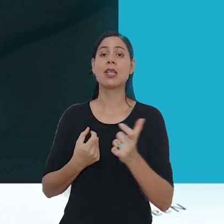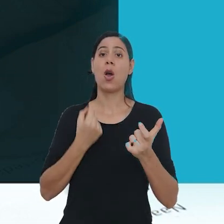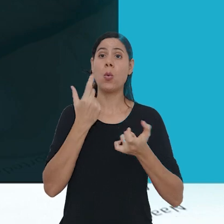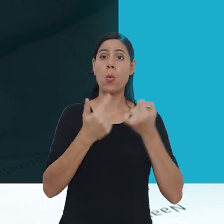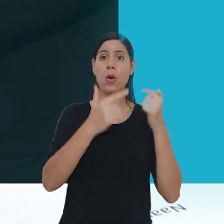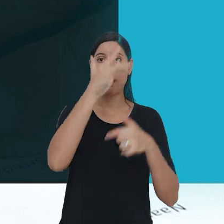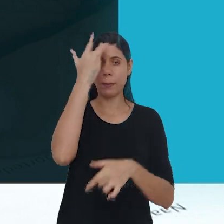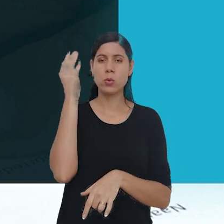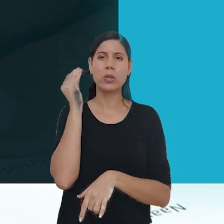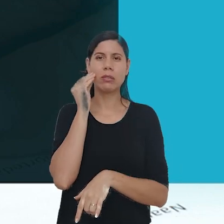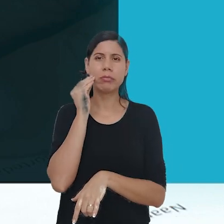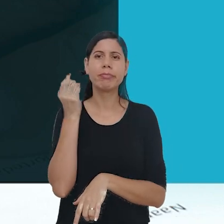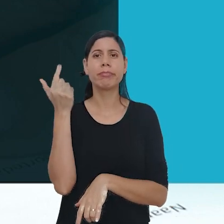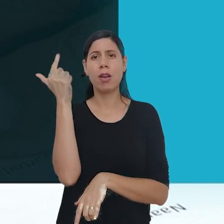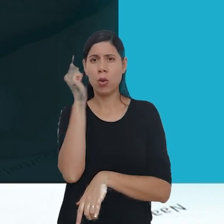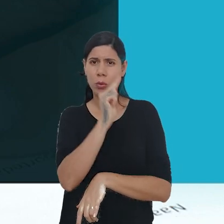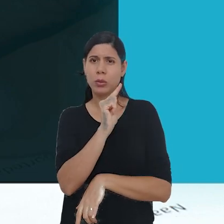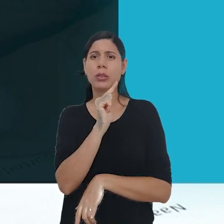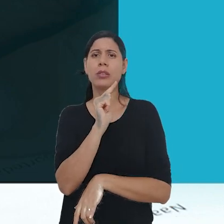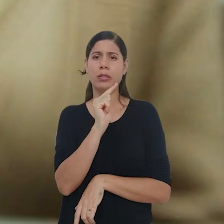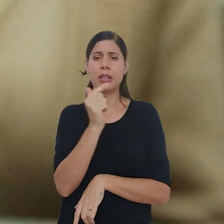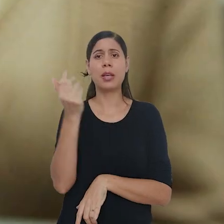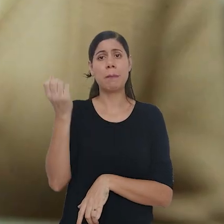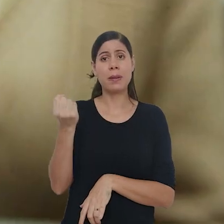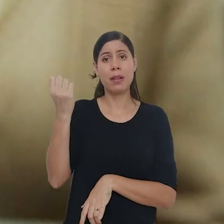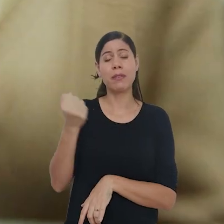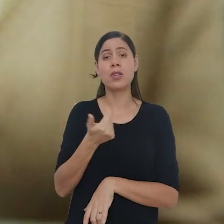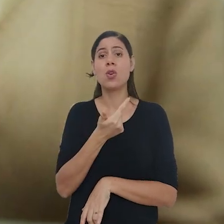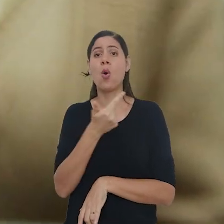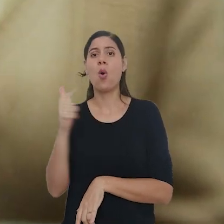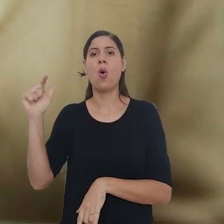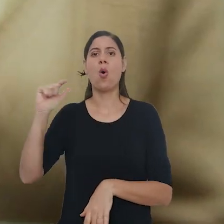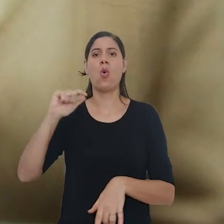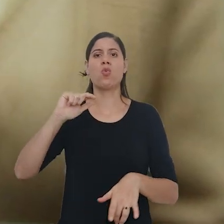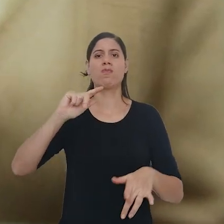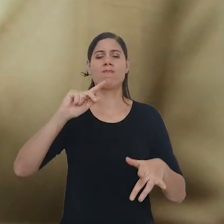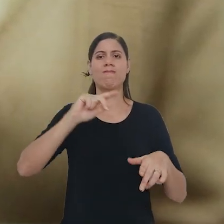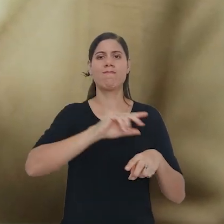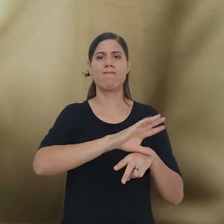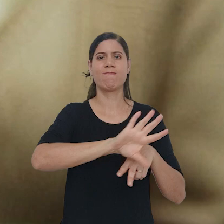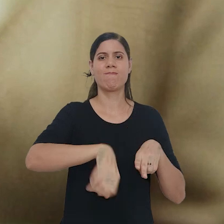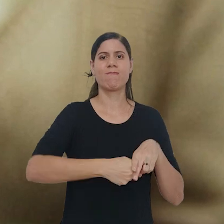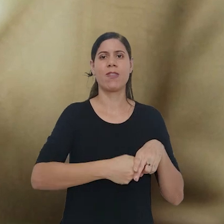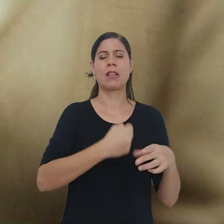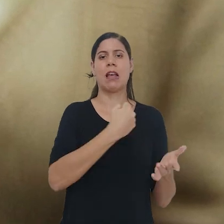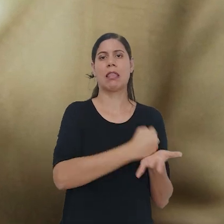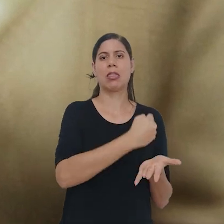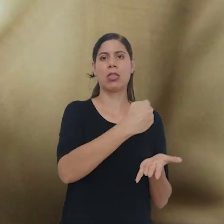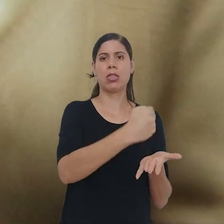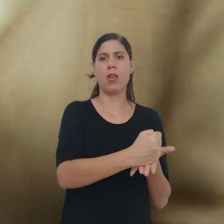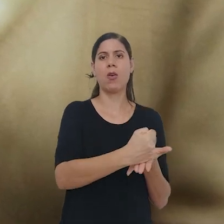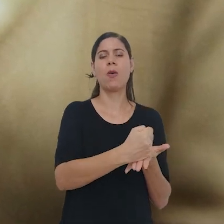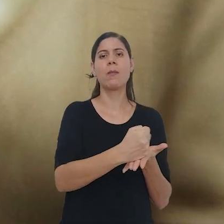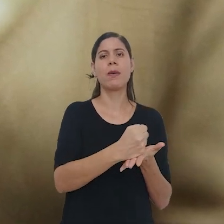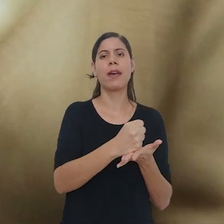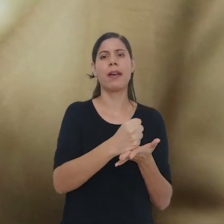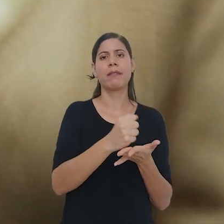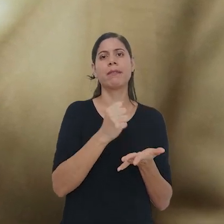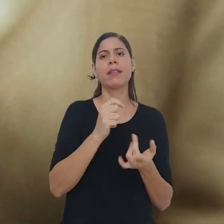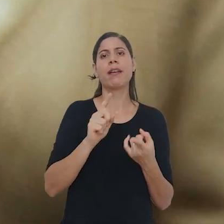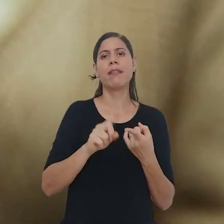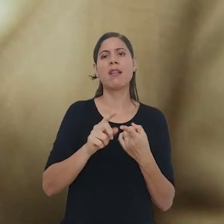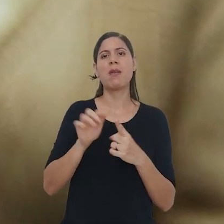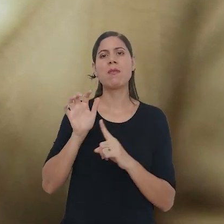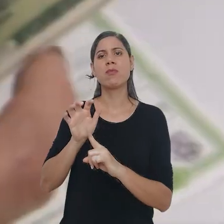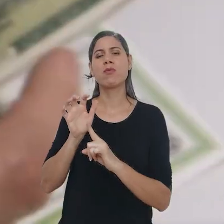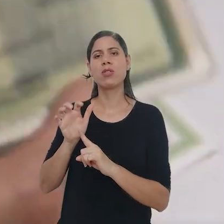também se comprovada a dependência financeira. O fato é que, enquanto algumas pessoas fazem o que é necessário para obter